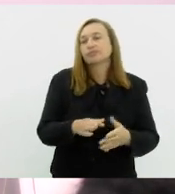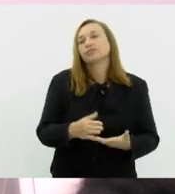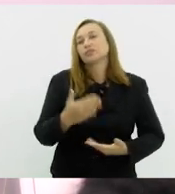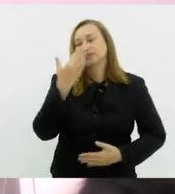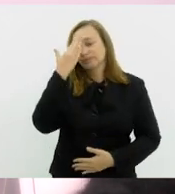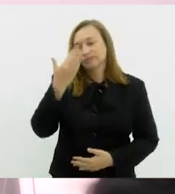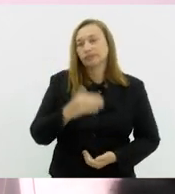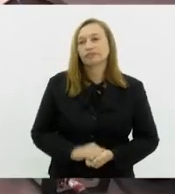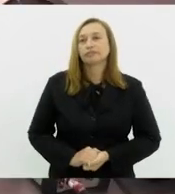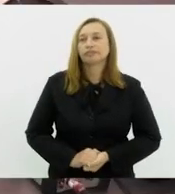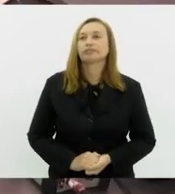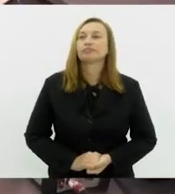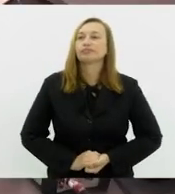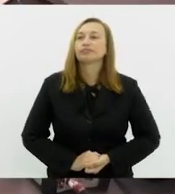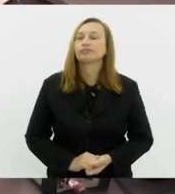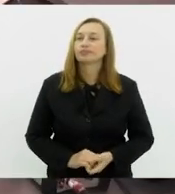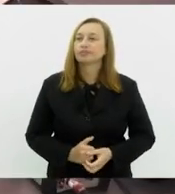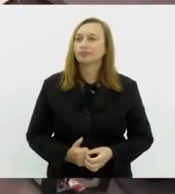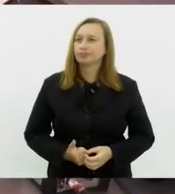obrigada.